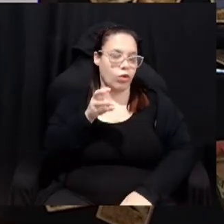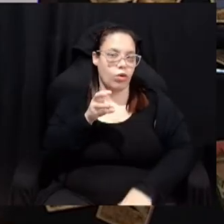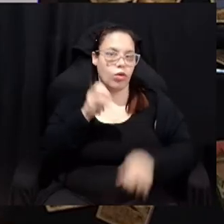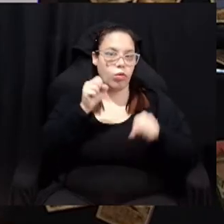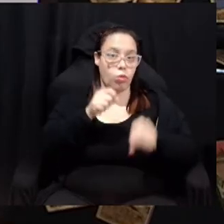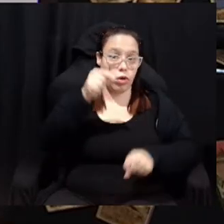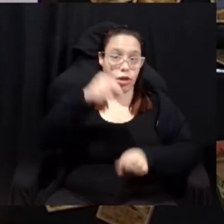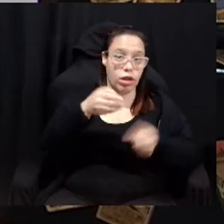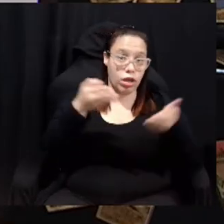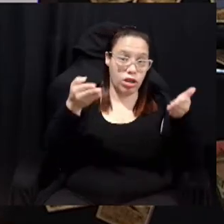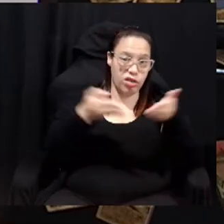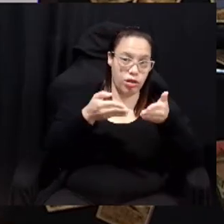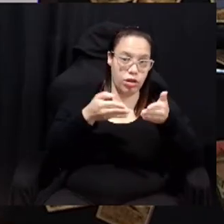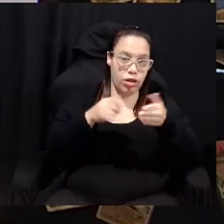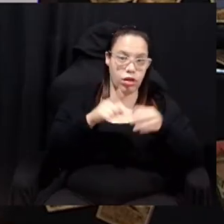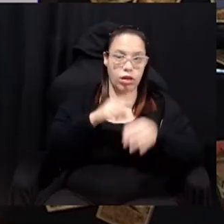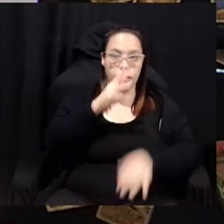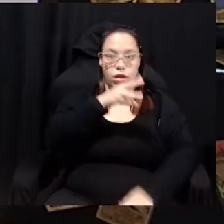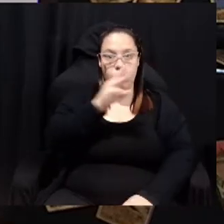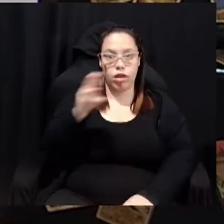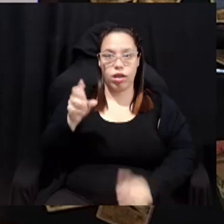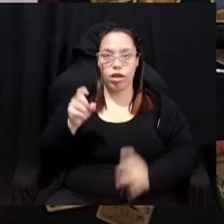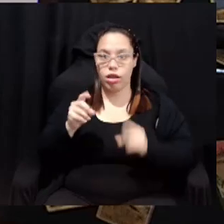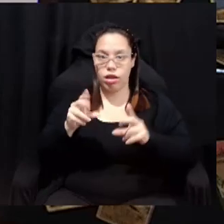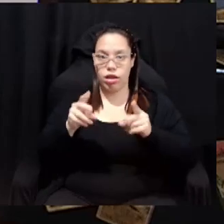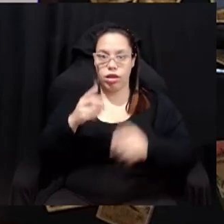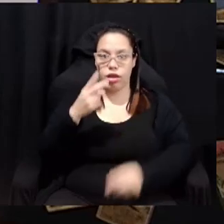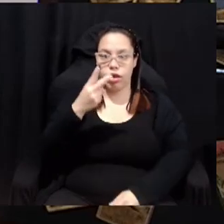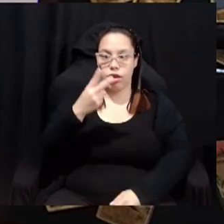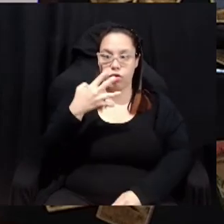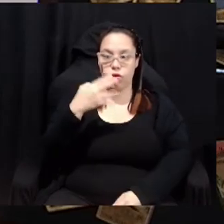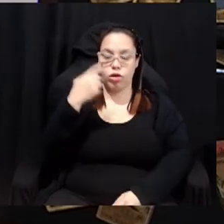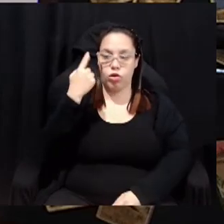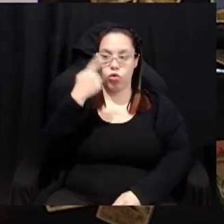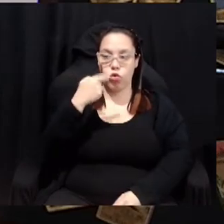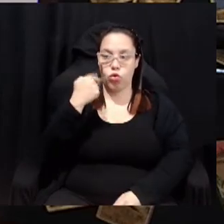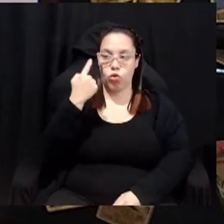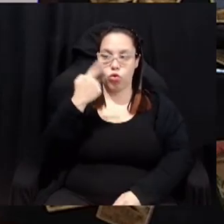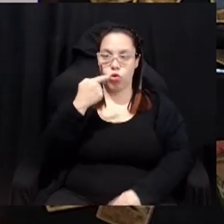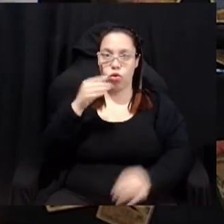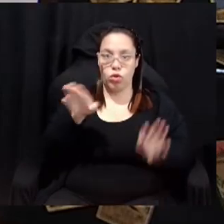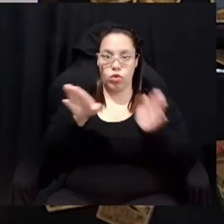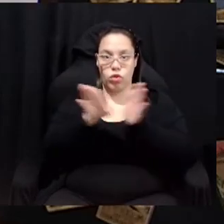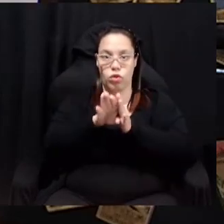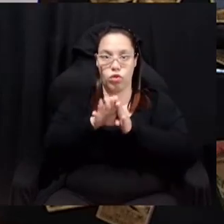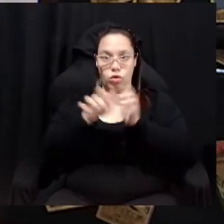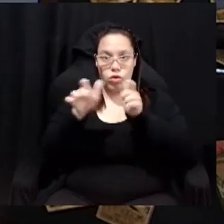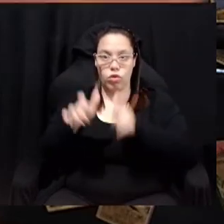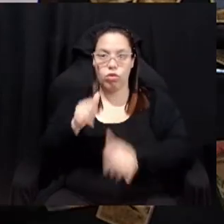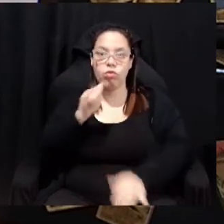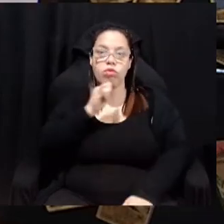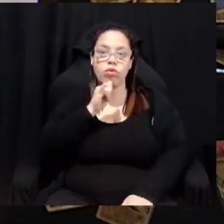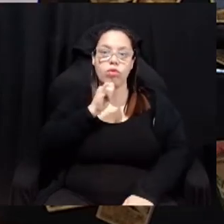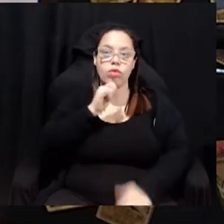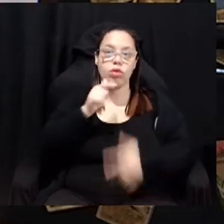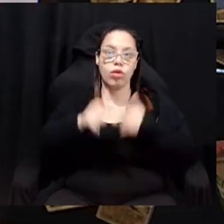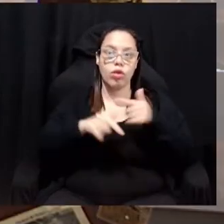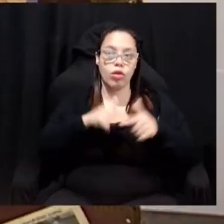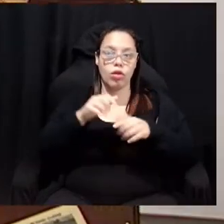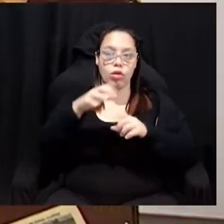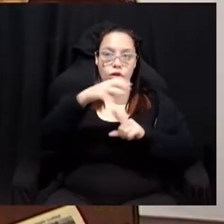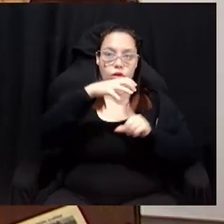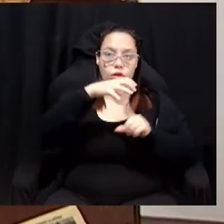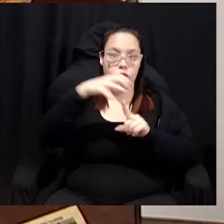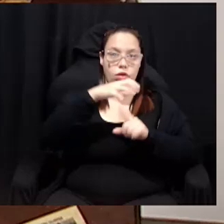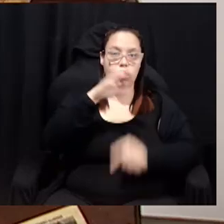meu site está ali vendendo, ele não para, ele é 24 horas e ele não alcança só onde eu estou. Por exemplo, eu trabalho com feira, sábado e domingo agora